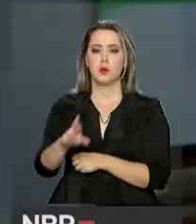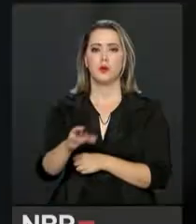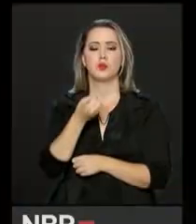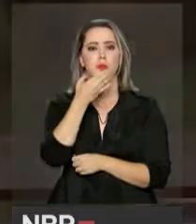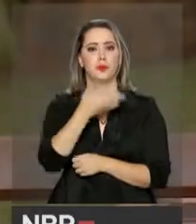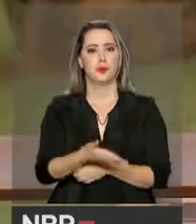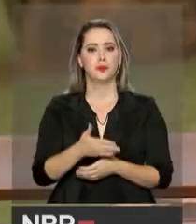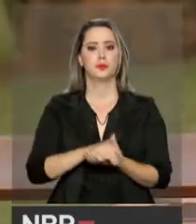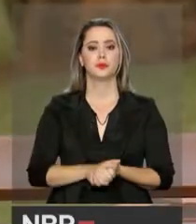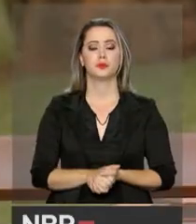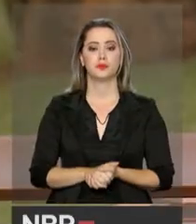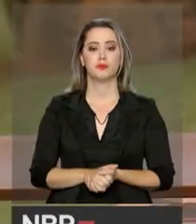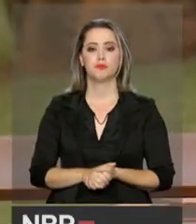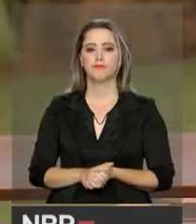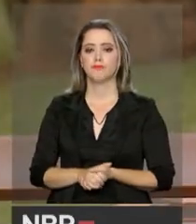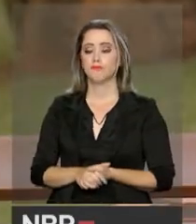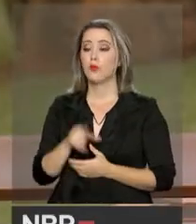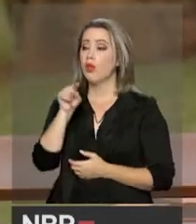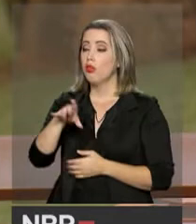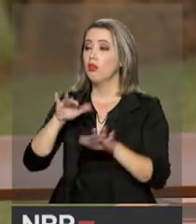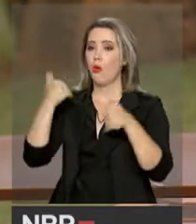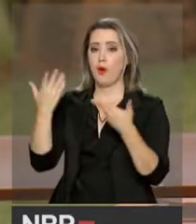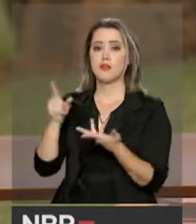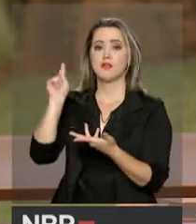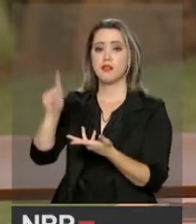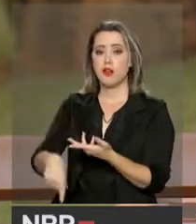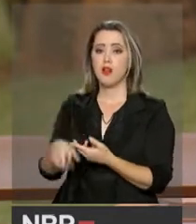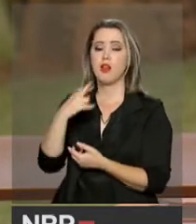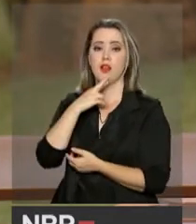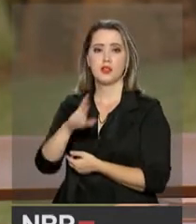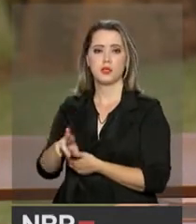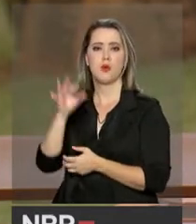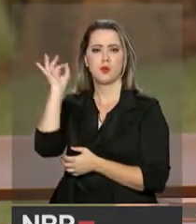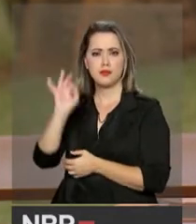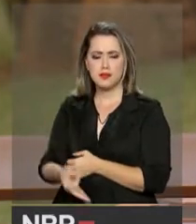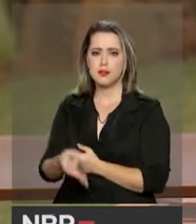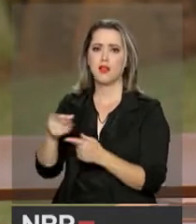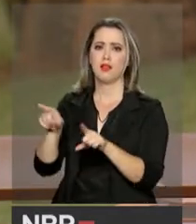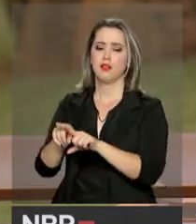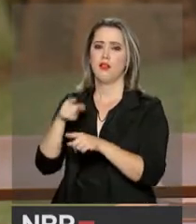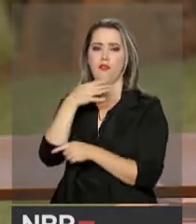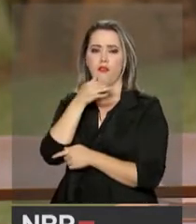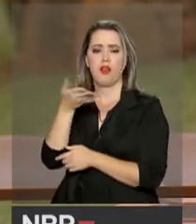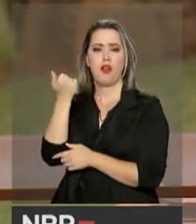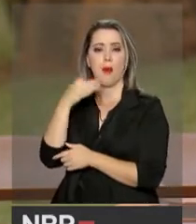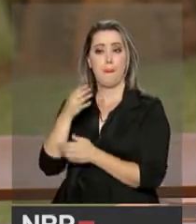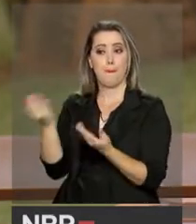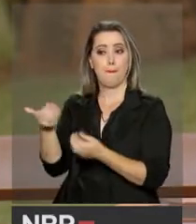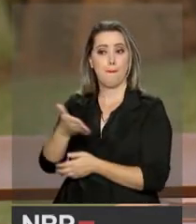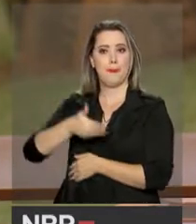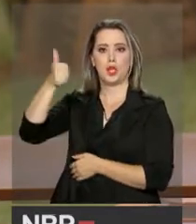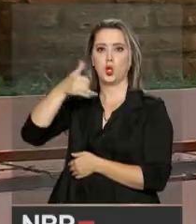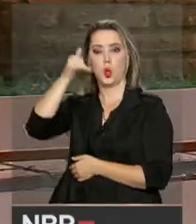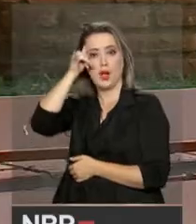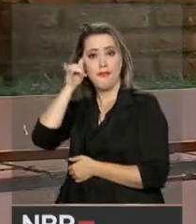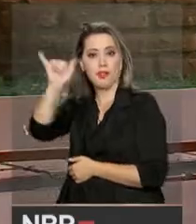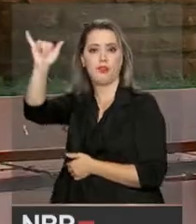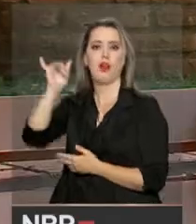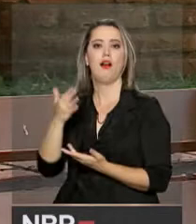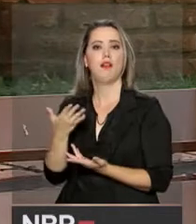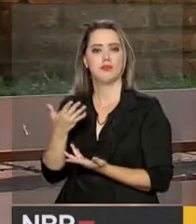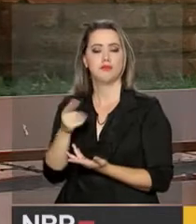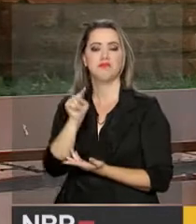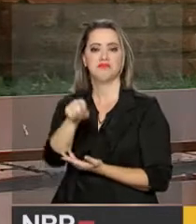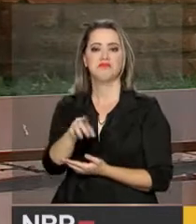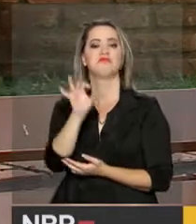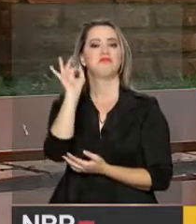bastante positivos. Então essa é exatamente a solução, Jefferson? É aquele velho ditado, melhor prevenir do que remediar? Sem